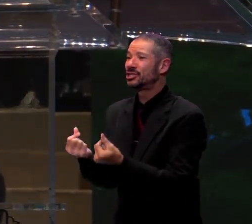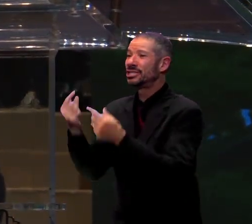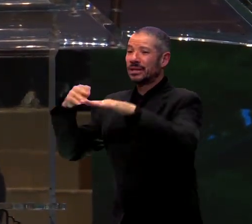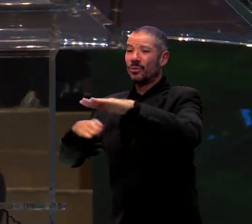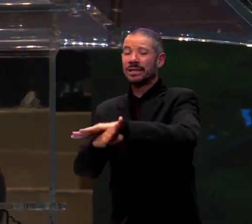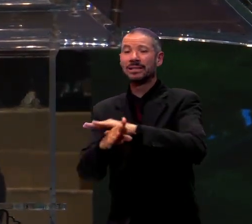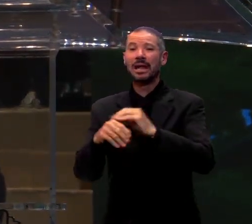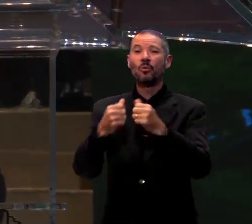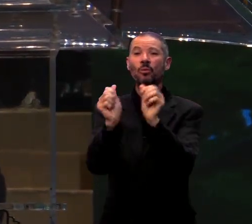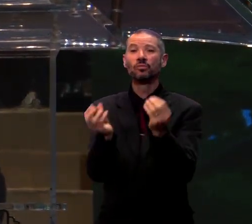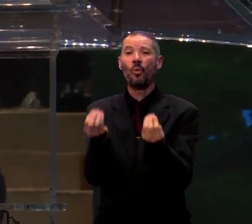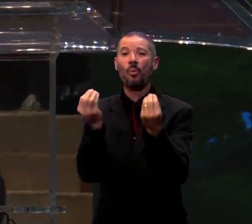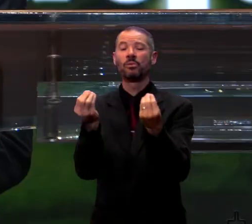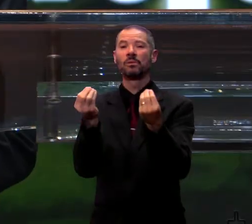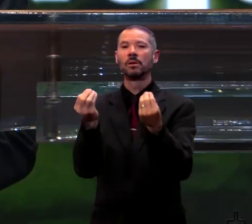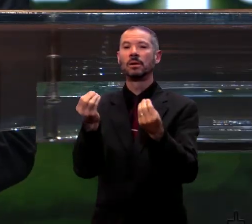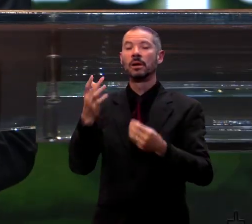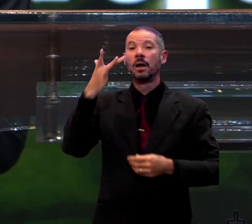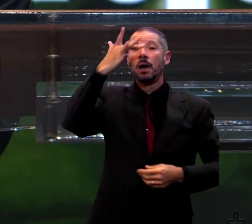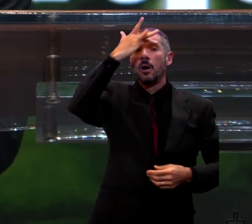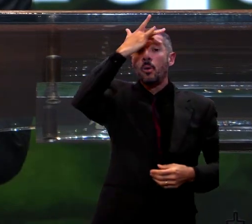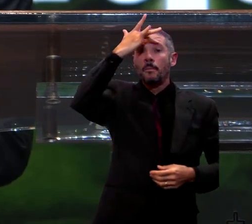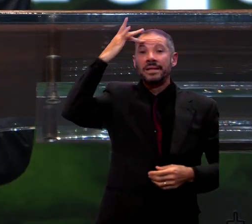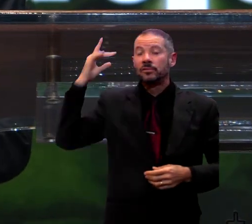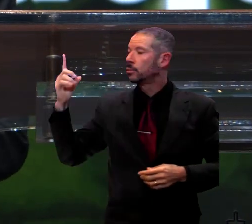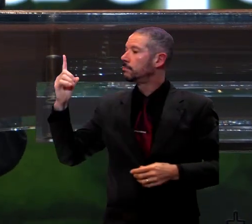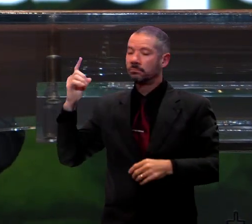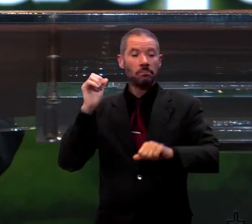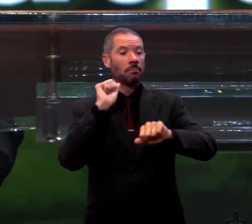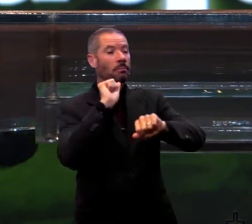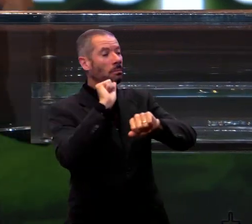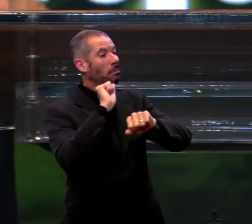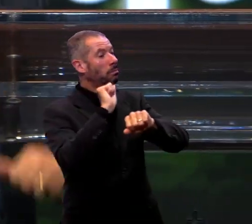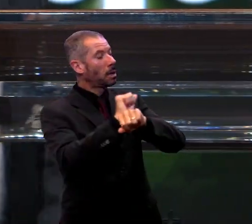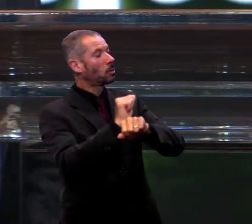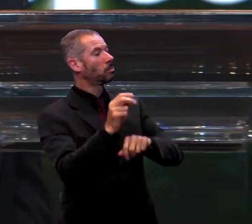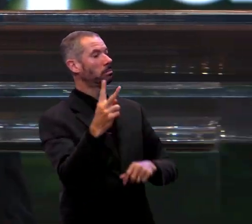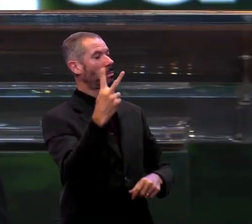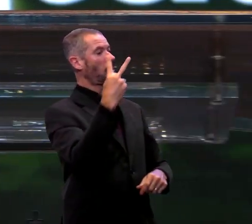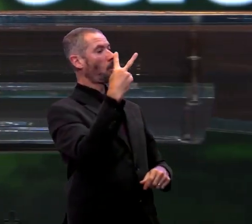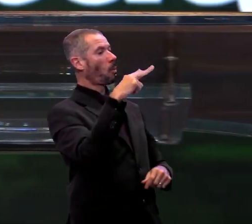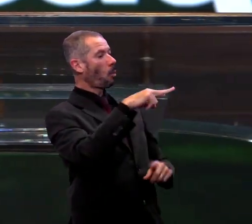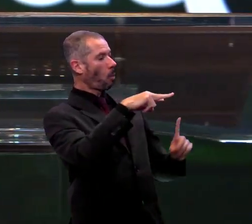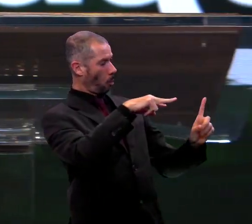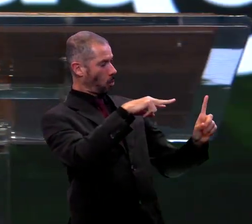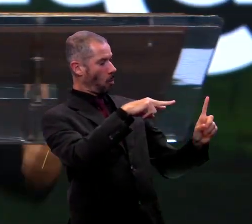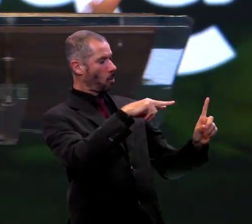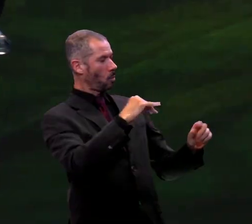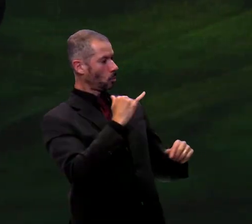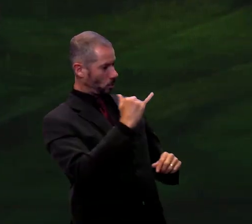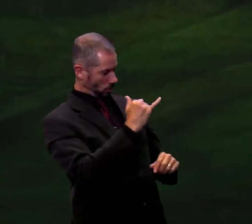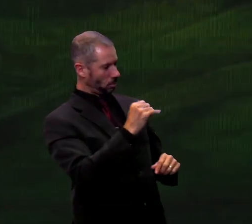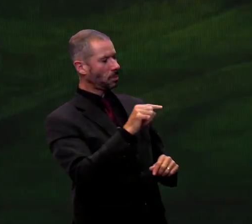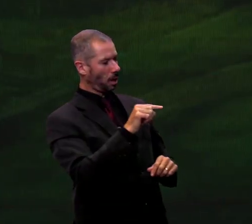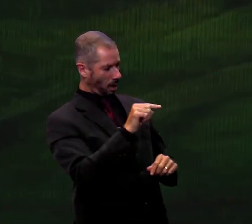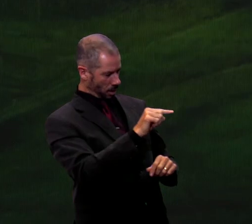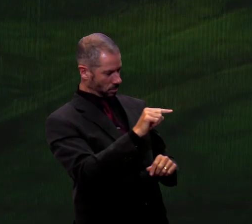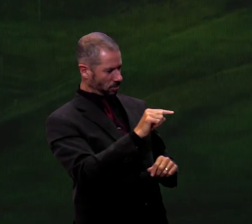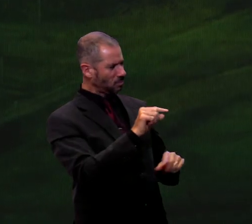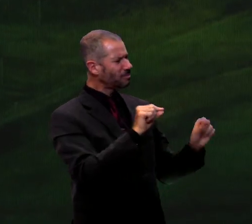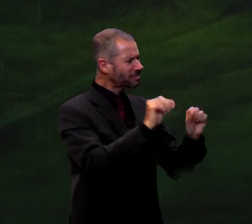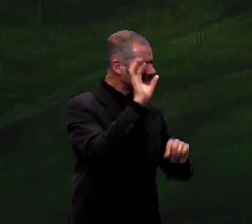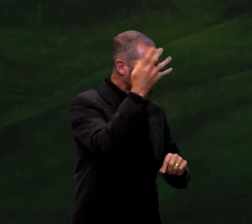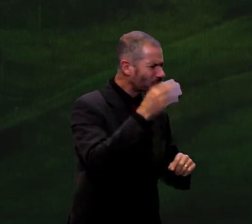entrar. Até que alguém parou, olhou para mim e disse, menino, o que